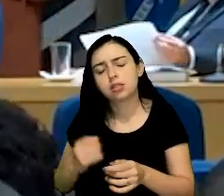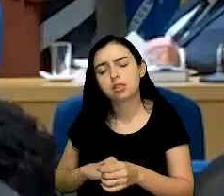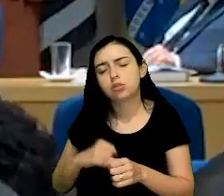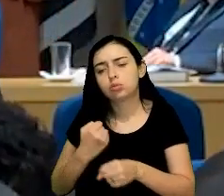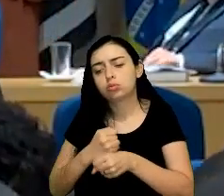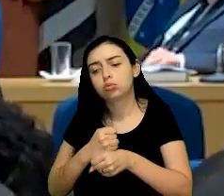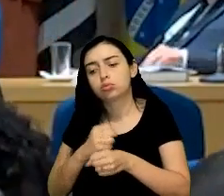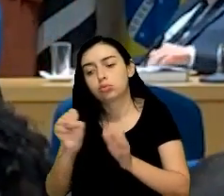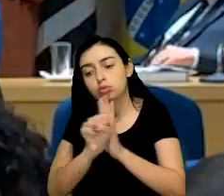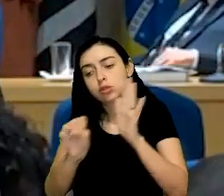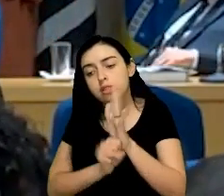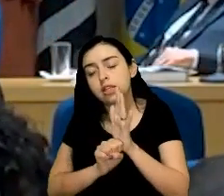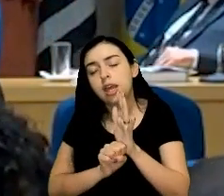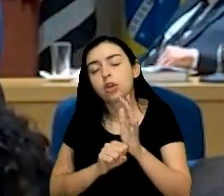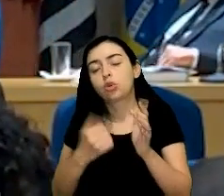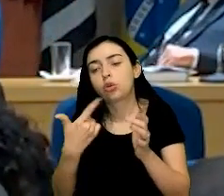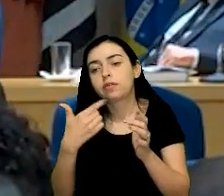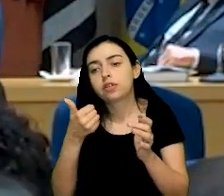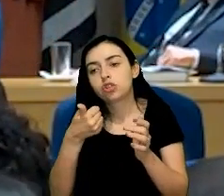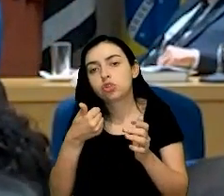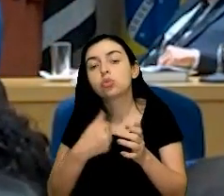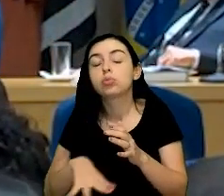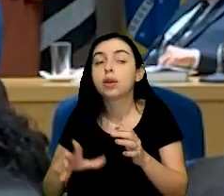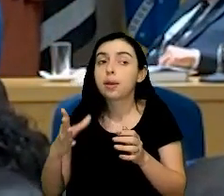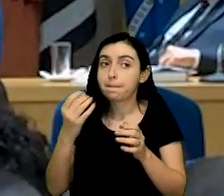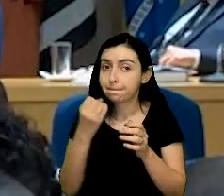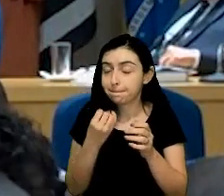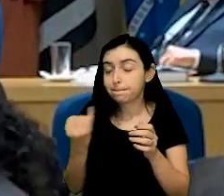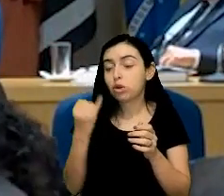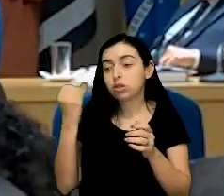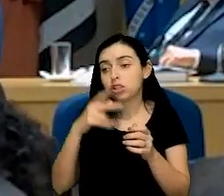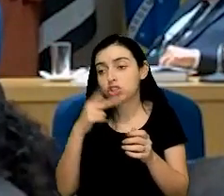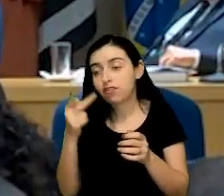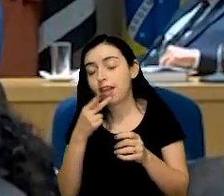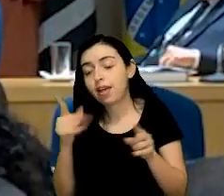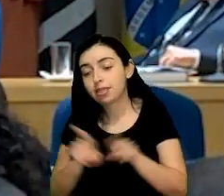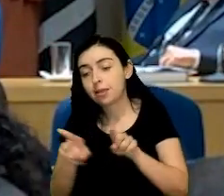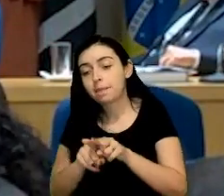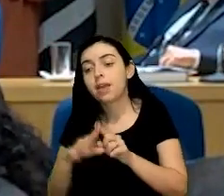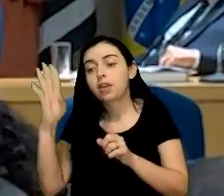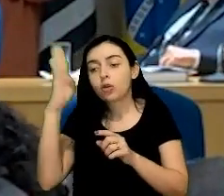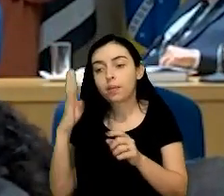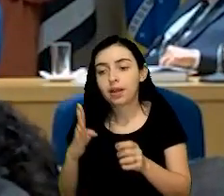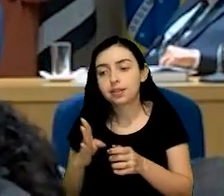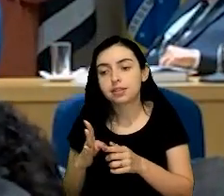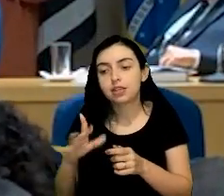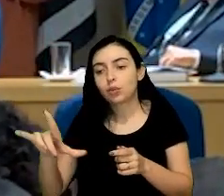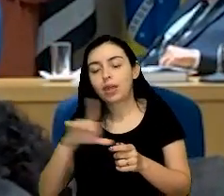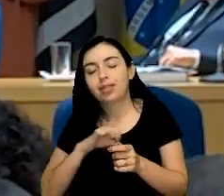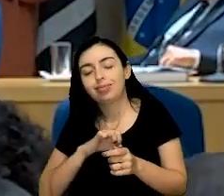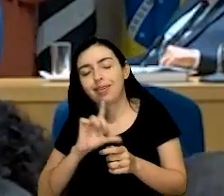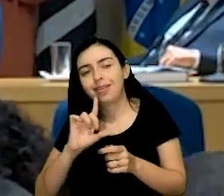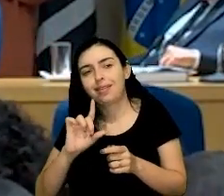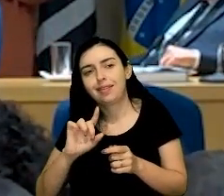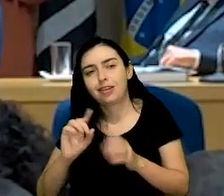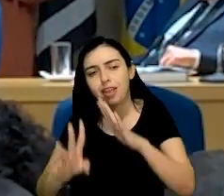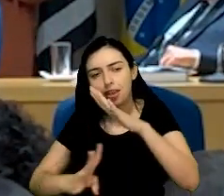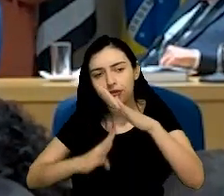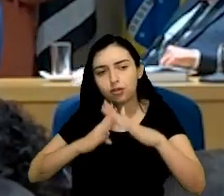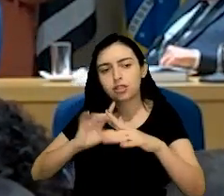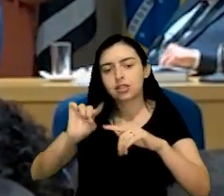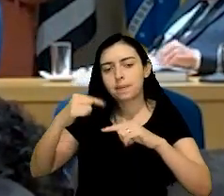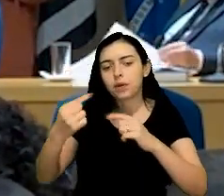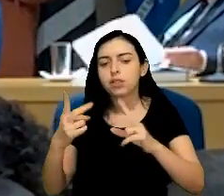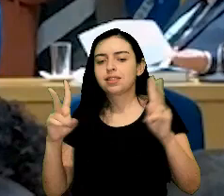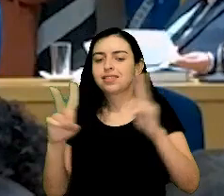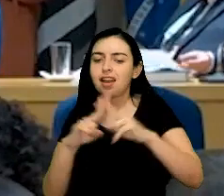que o Brasil ele tem um fluxo de refugiado pós-Segunda Guerra e, portanto, não é uma questão que tem a